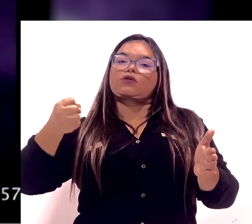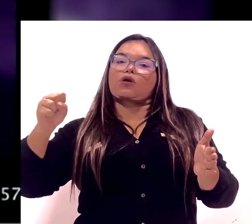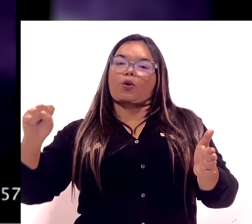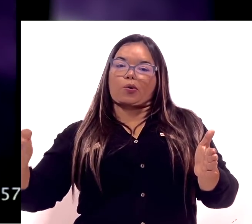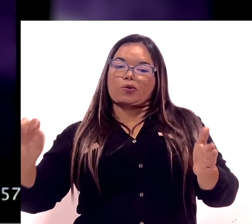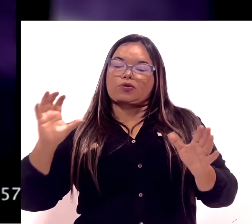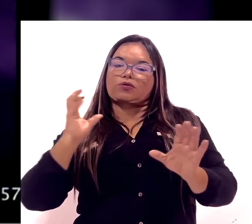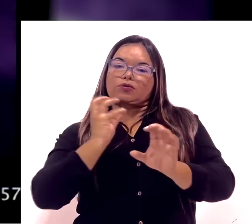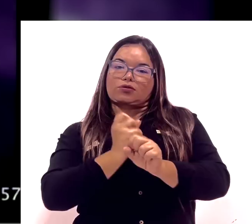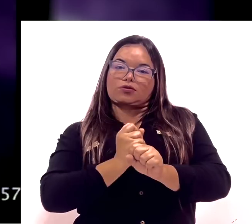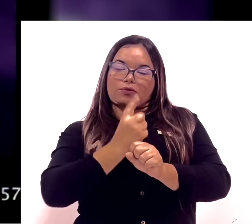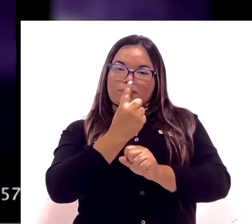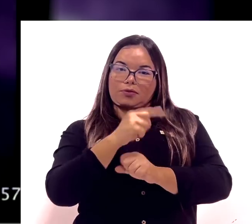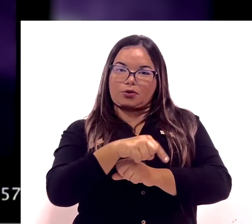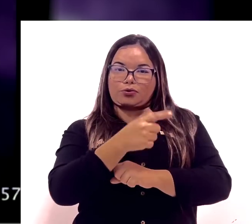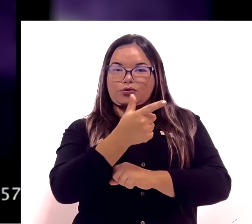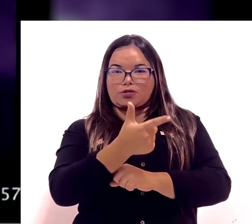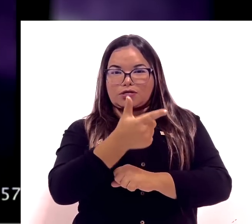1260 anos